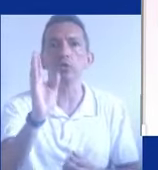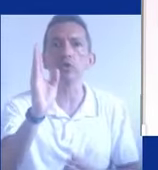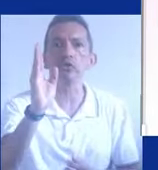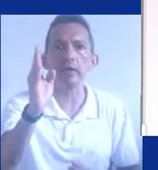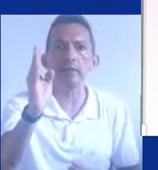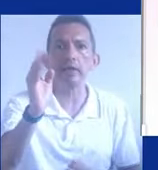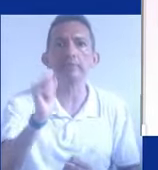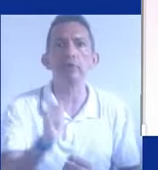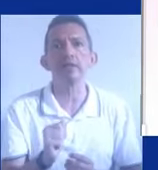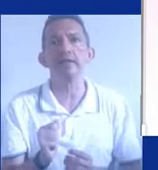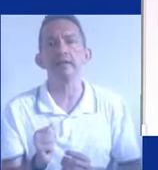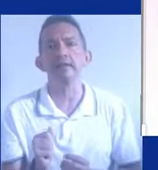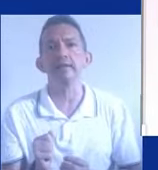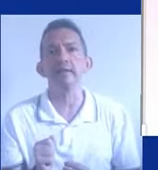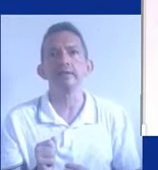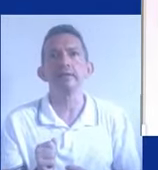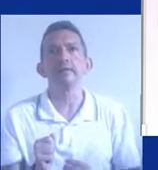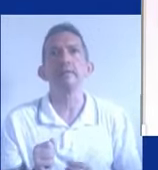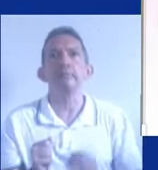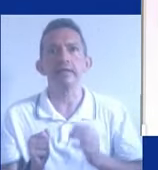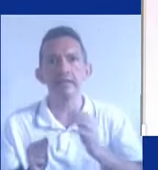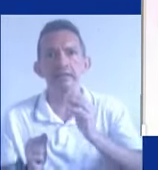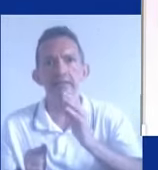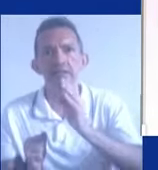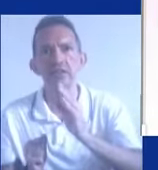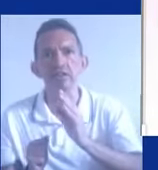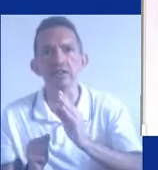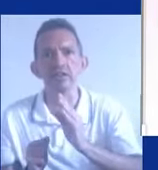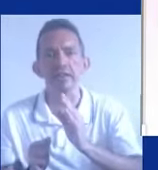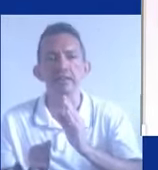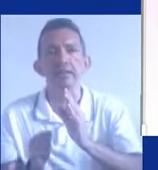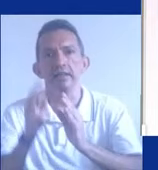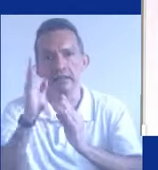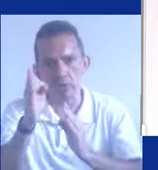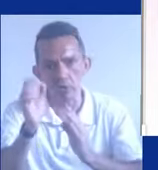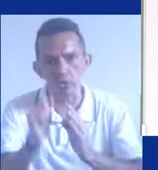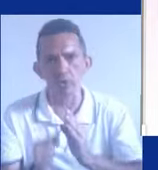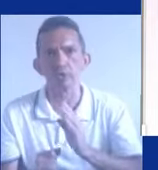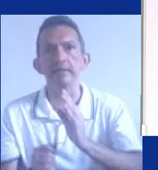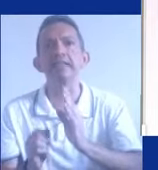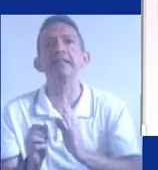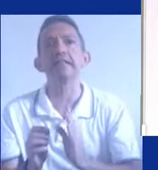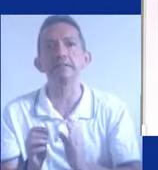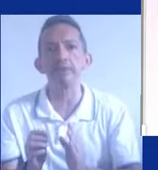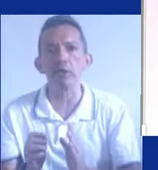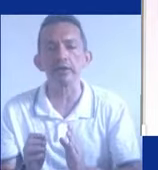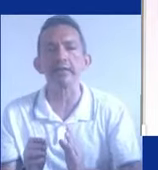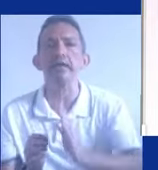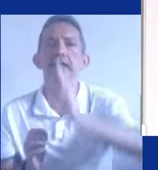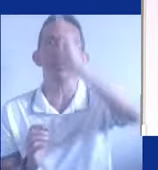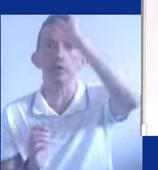Porque o rugoso fabrica a proteína, mas quem sintetiza é o rugoso, mas quem